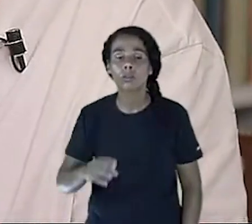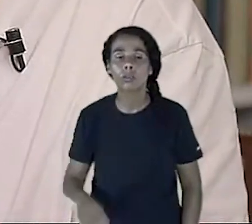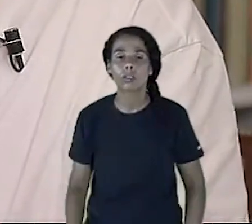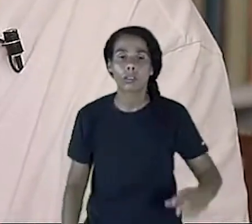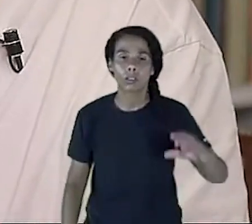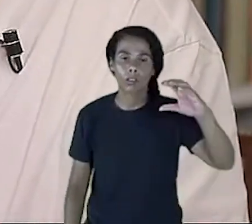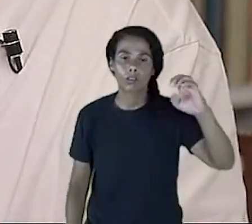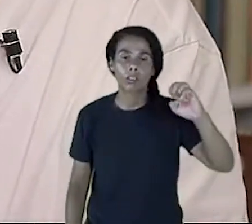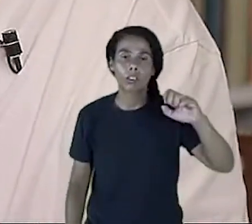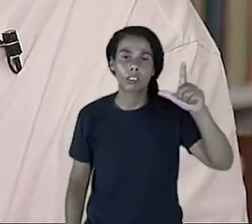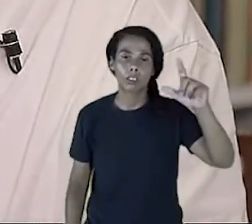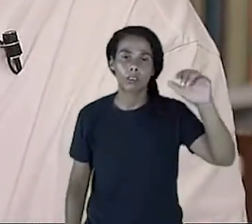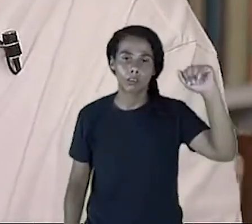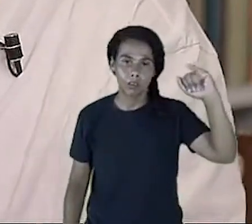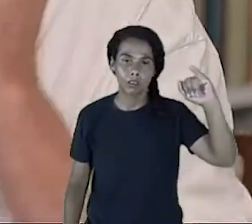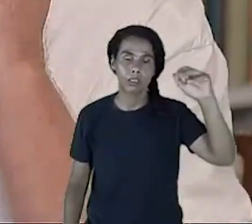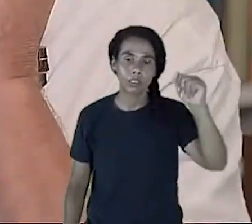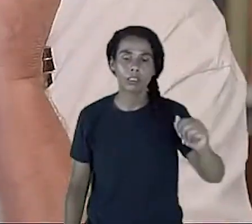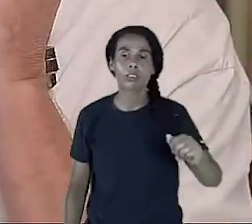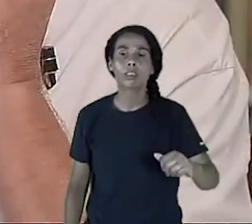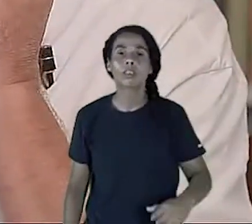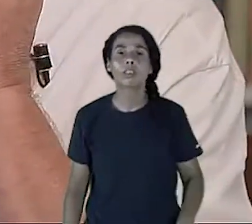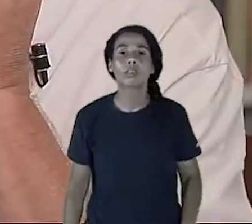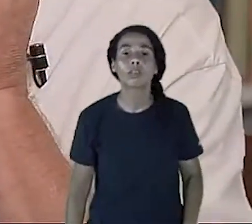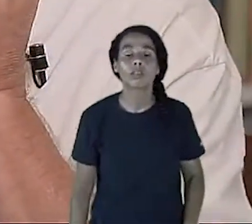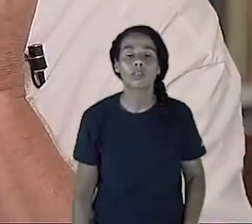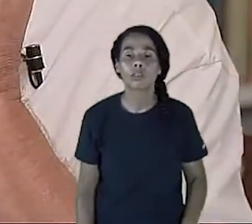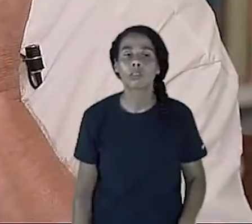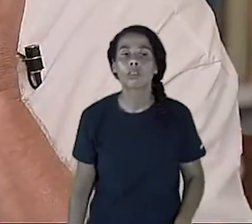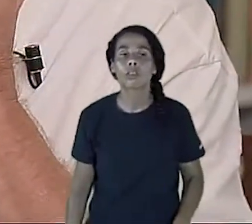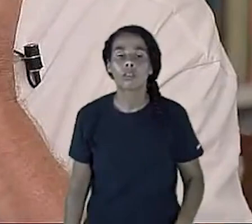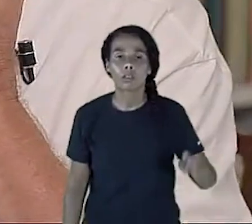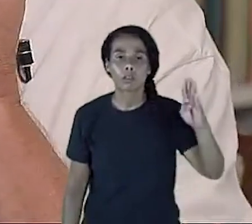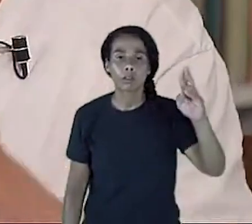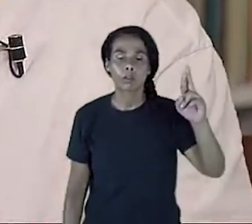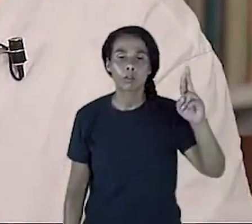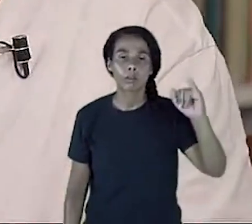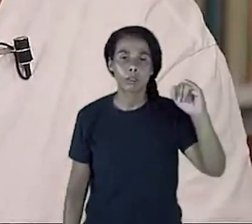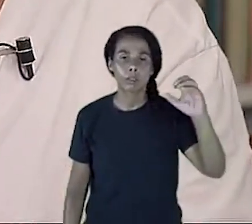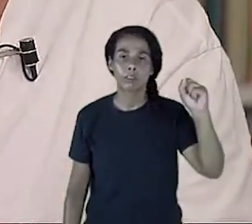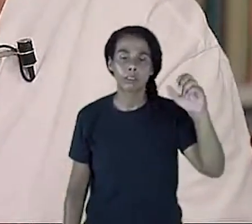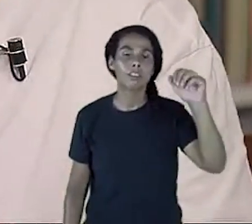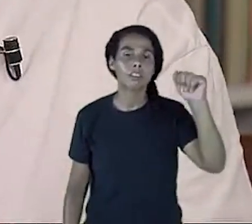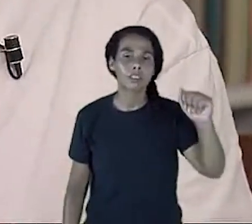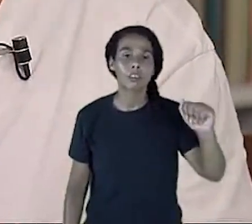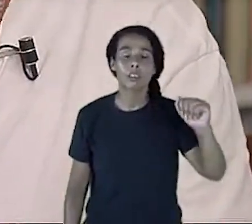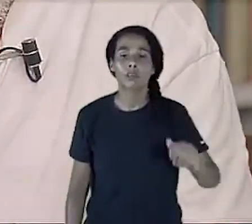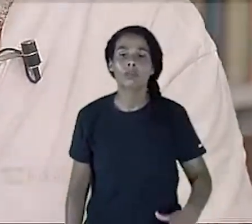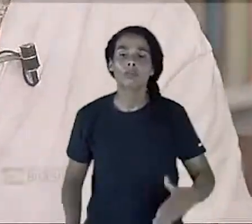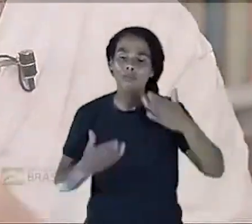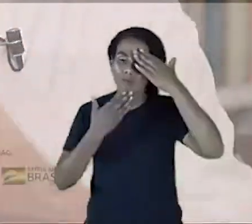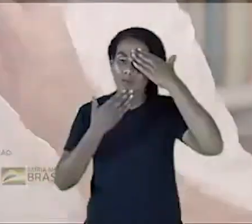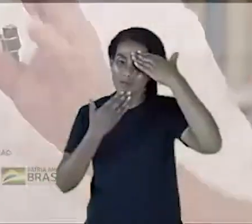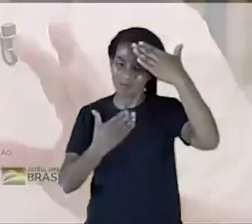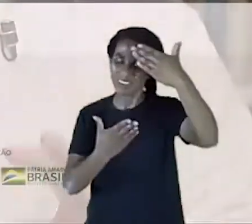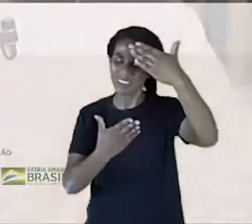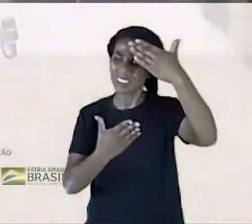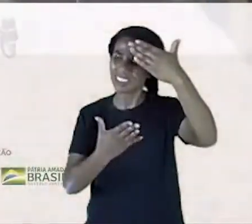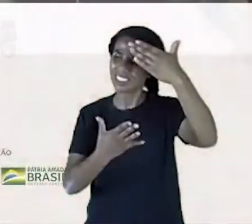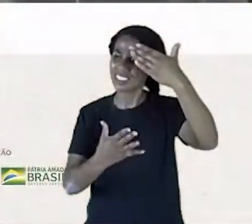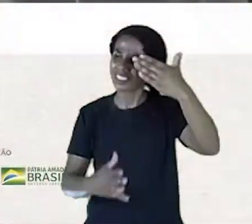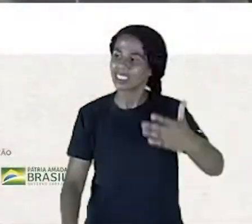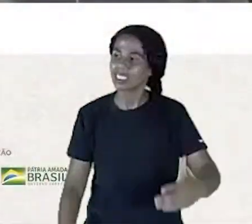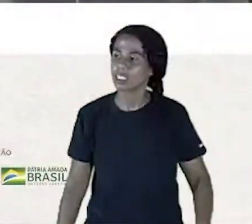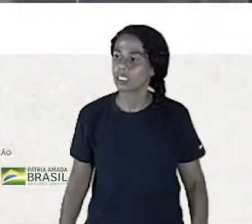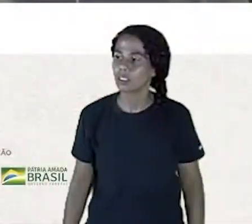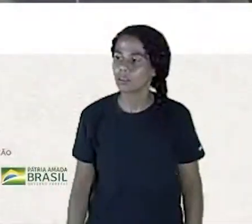por estar na Brisa Marques, Genin Guerra, muito obrigado, viu, gente, por estar conosco. Eu queria agora devolver a palavra